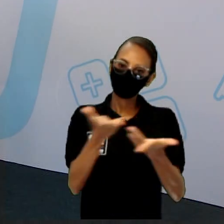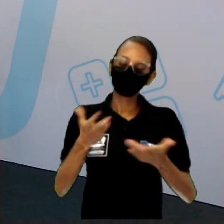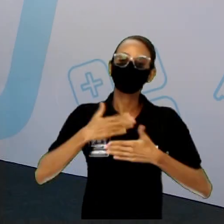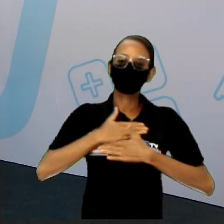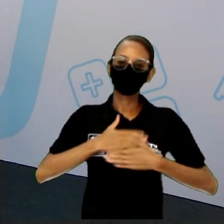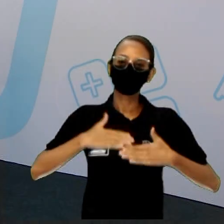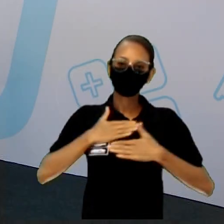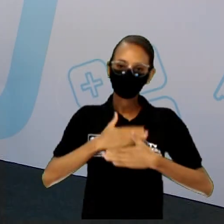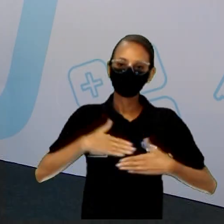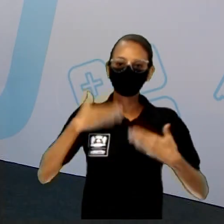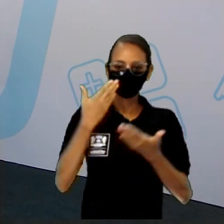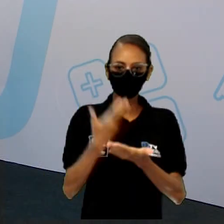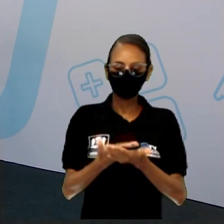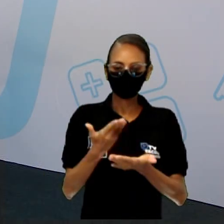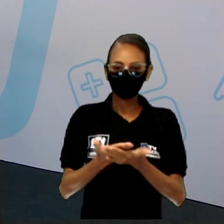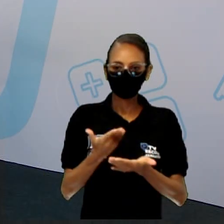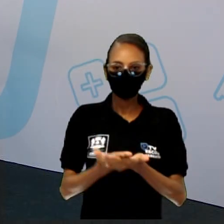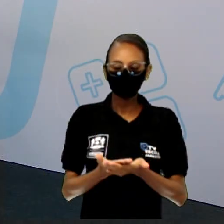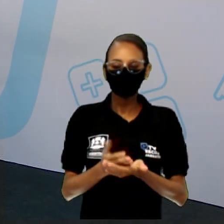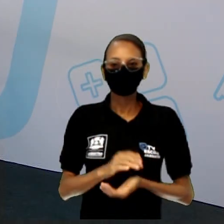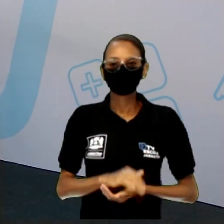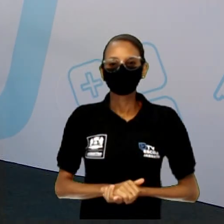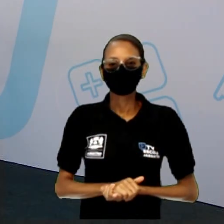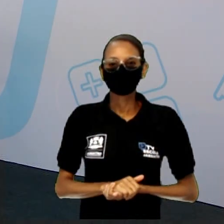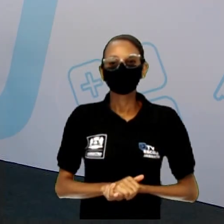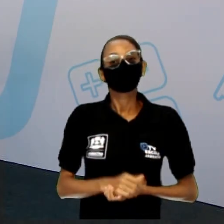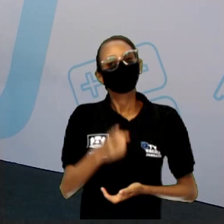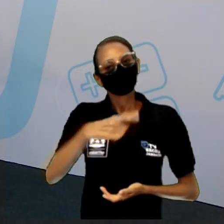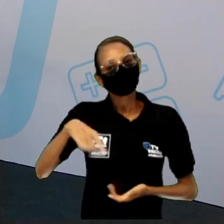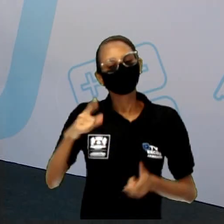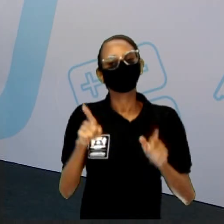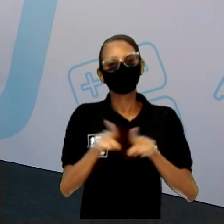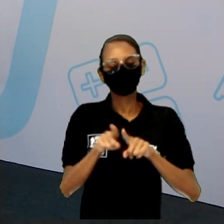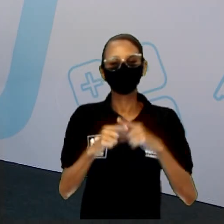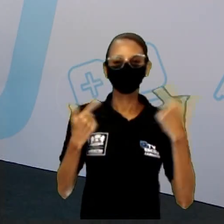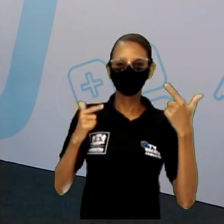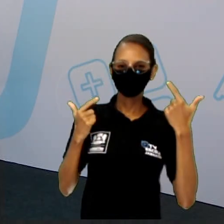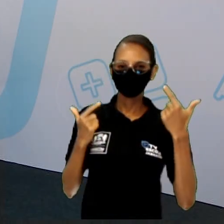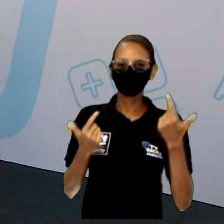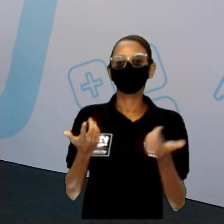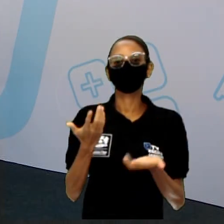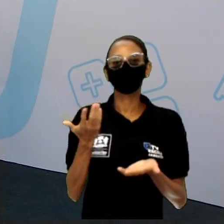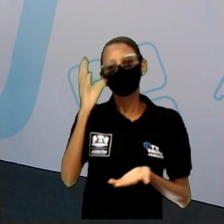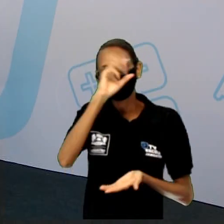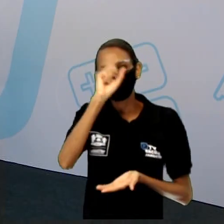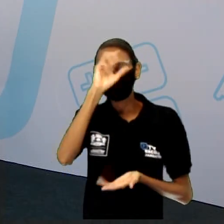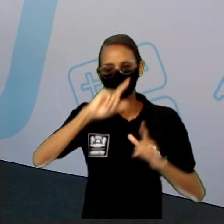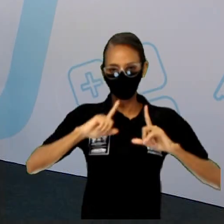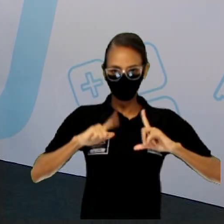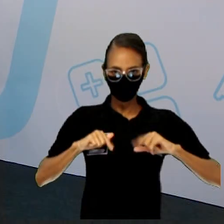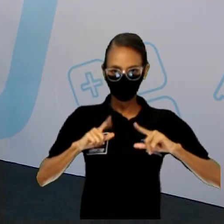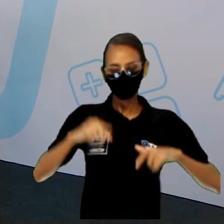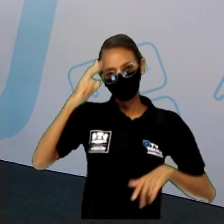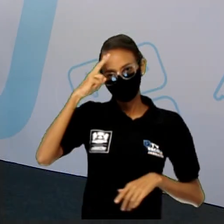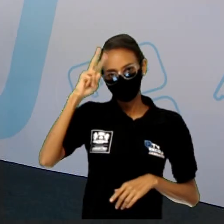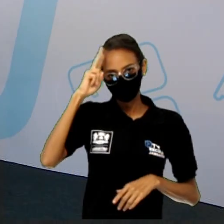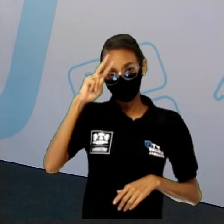aí da nossa aula e tenham, na verdade, assim, se divertido também aprendendo um pouco mais sobre a história dos hebreus.